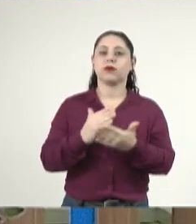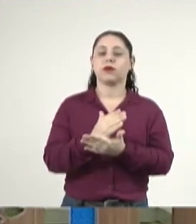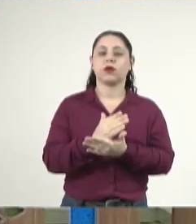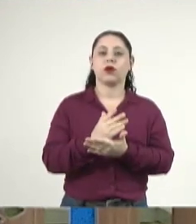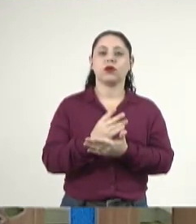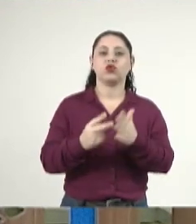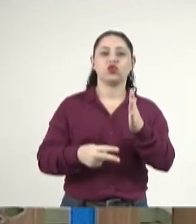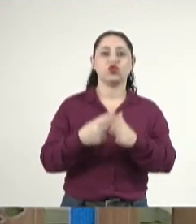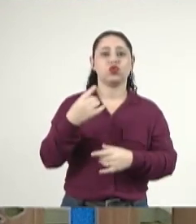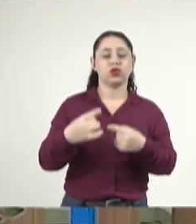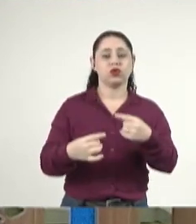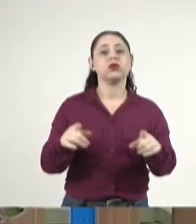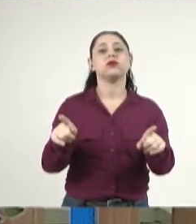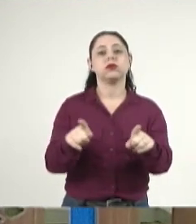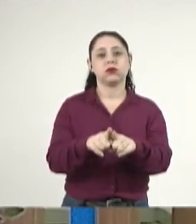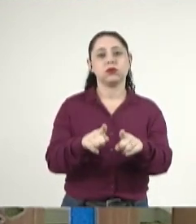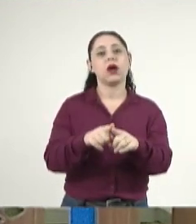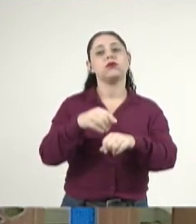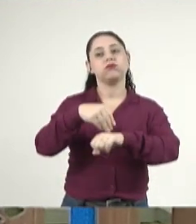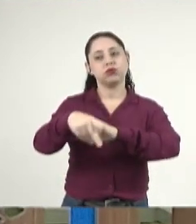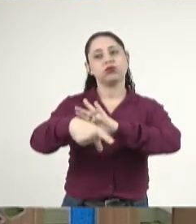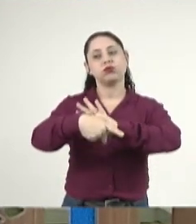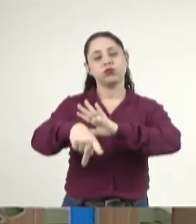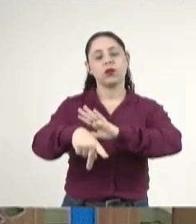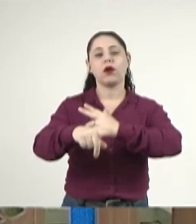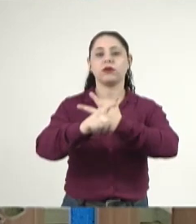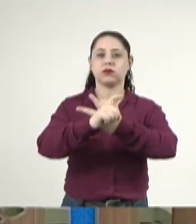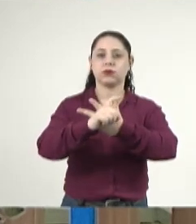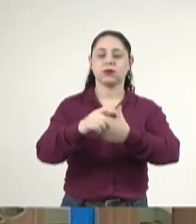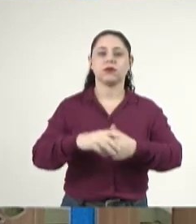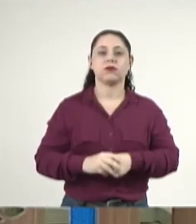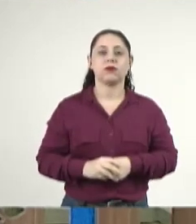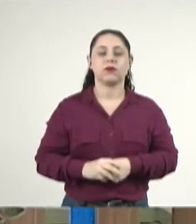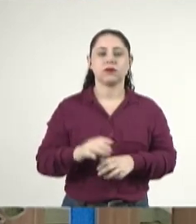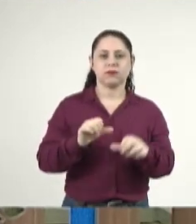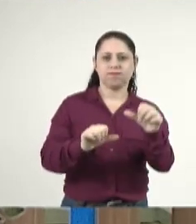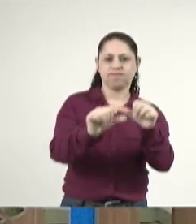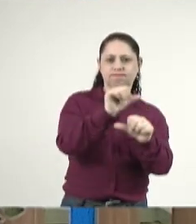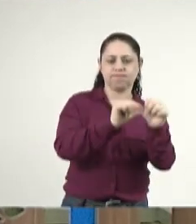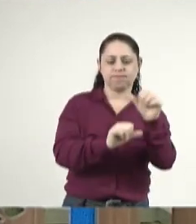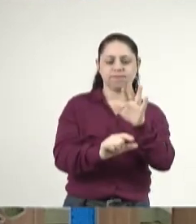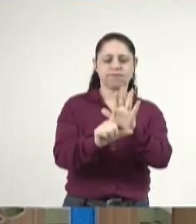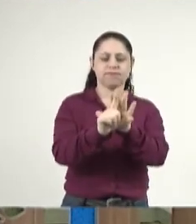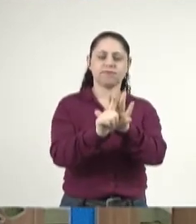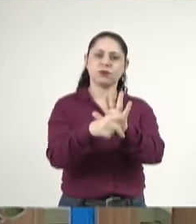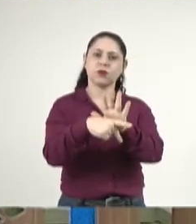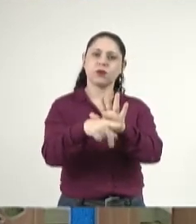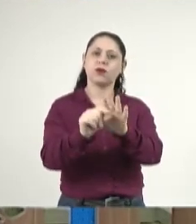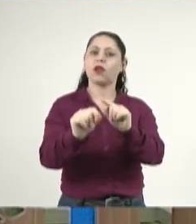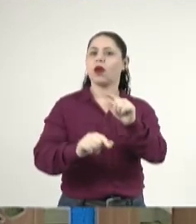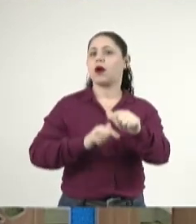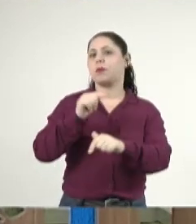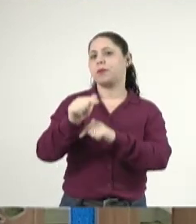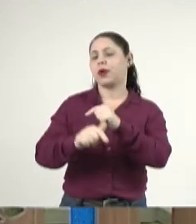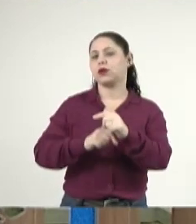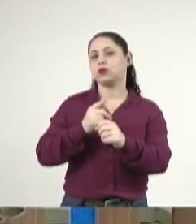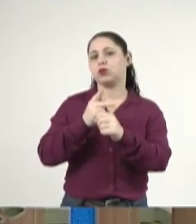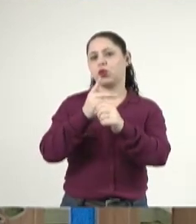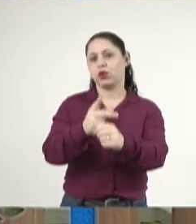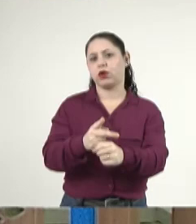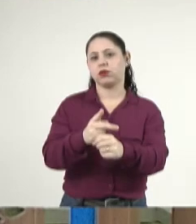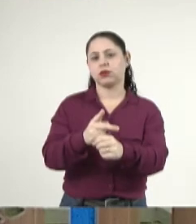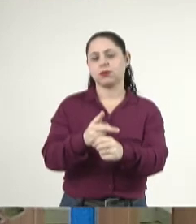sua segunda discussão, também encaminhado pelo Poder Executivo, e que altera a legislação sobre a atuação dos procuradores